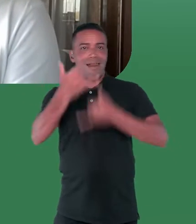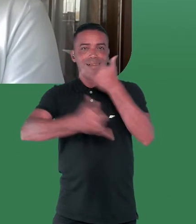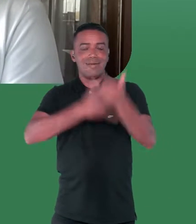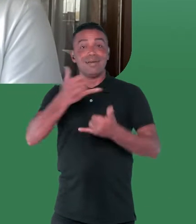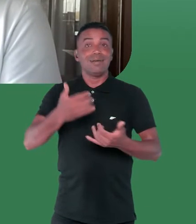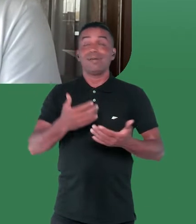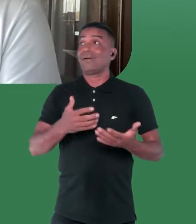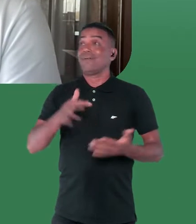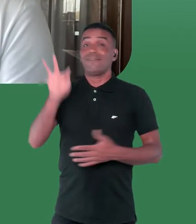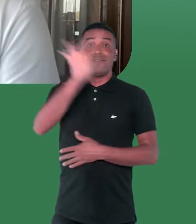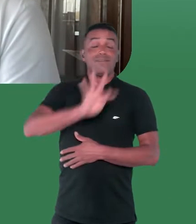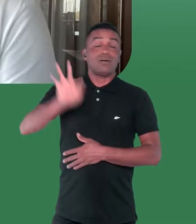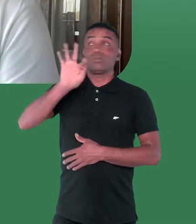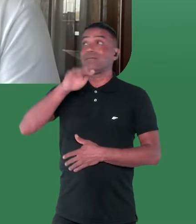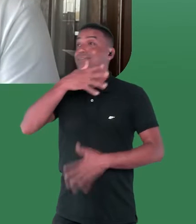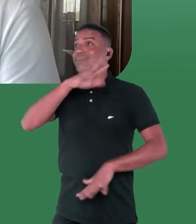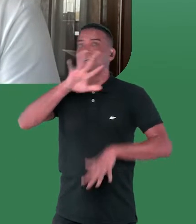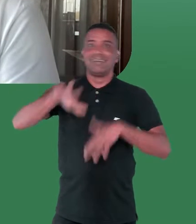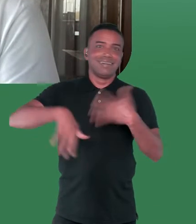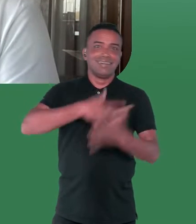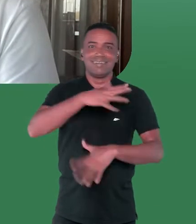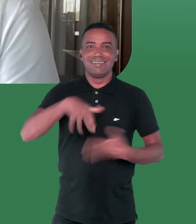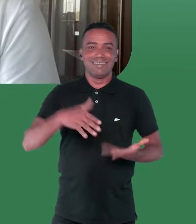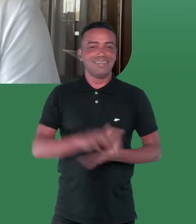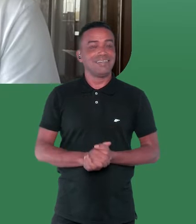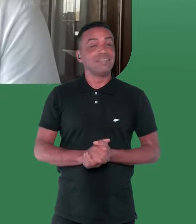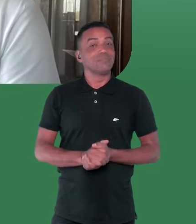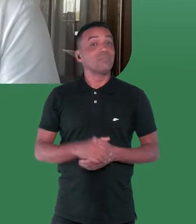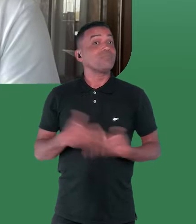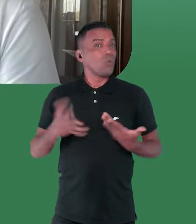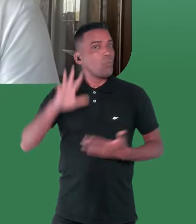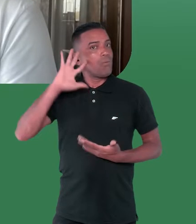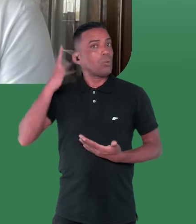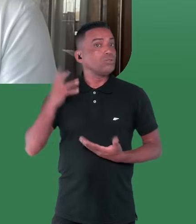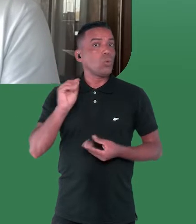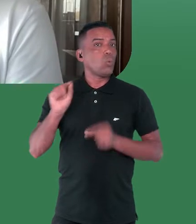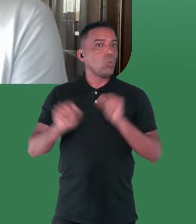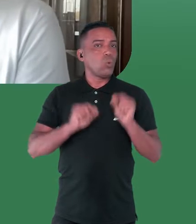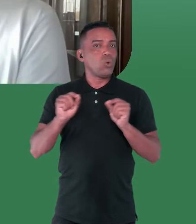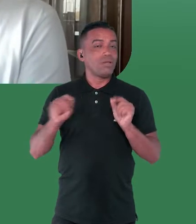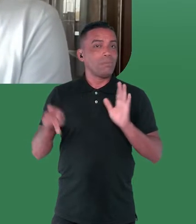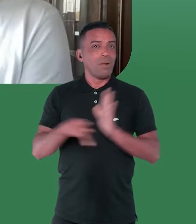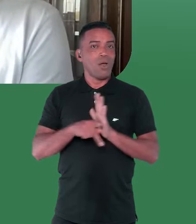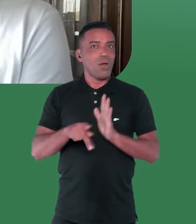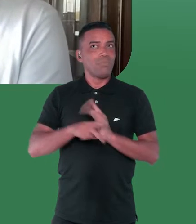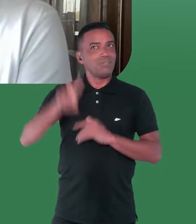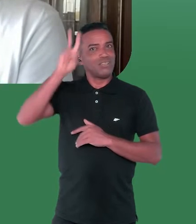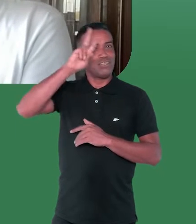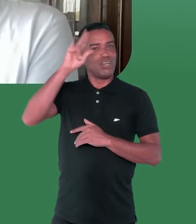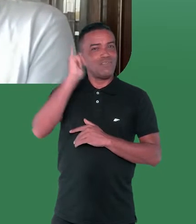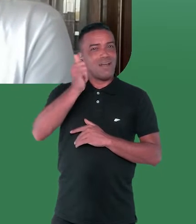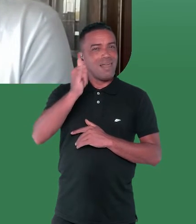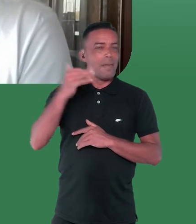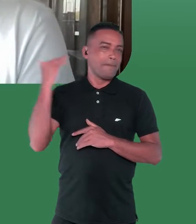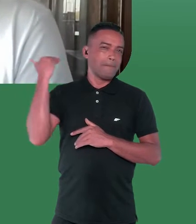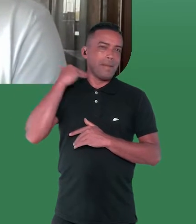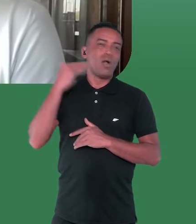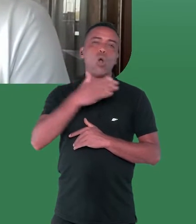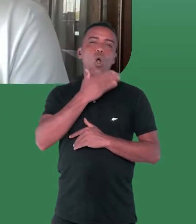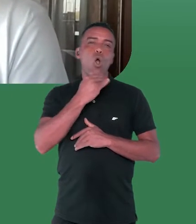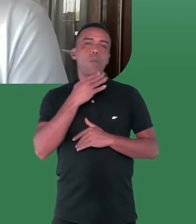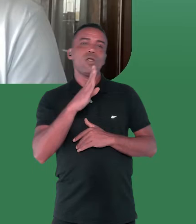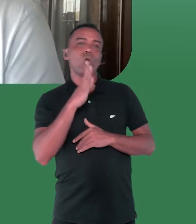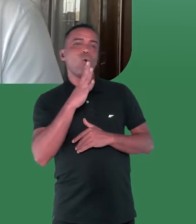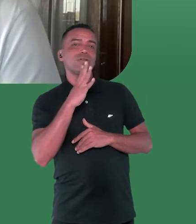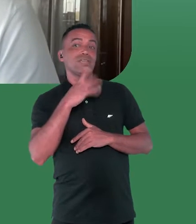na faculdade. E acabou que, por conta daquela história que eu te falei do cara do banco, que eu conhecia, ele me levou